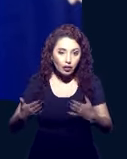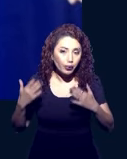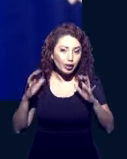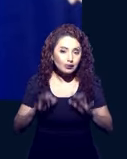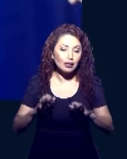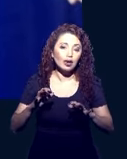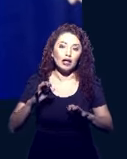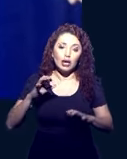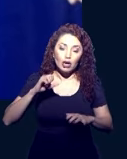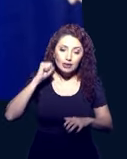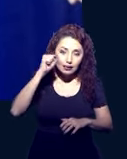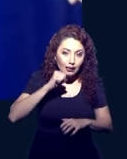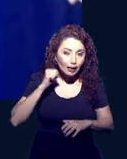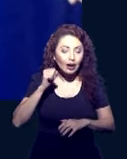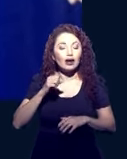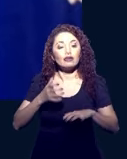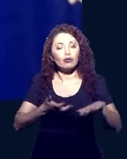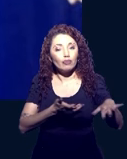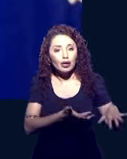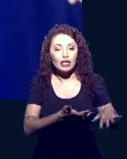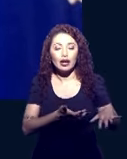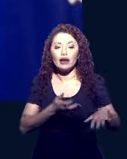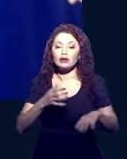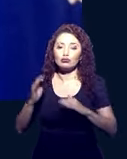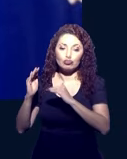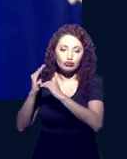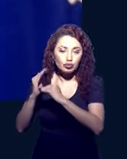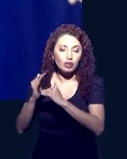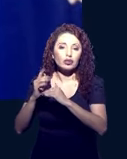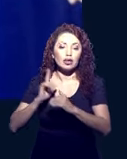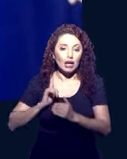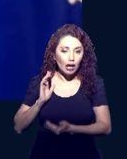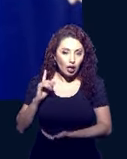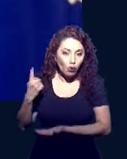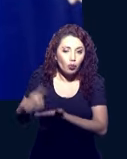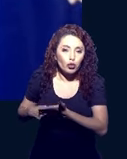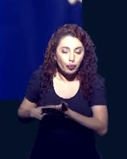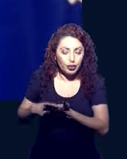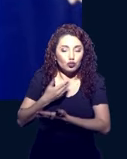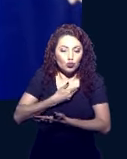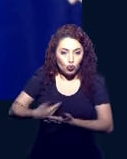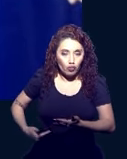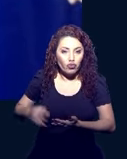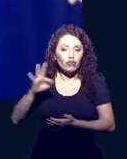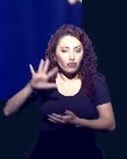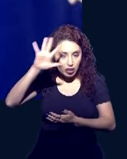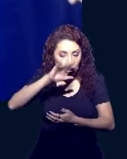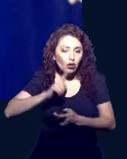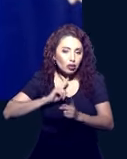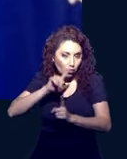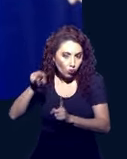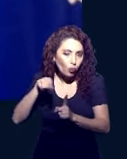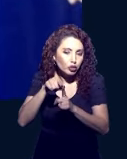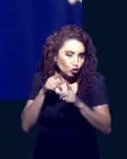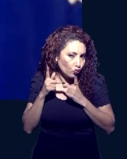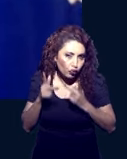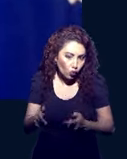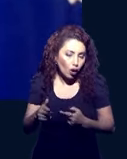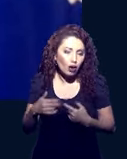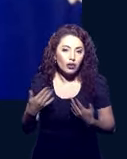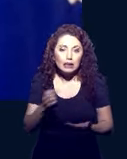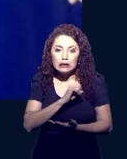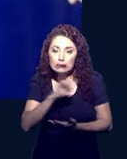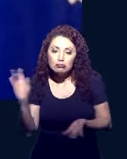e o Congresso Nacional tem compromisso com a agenda do Governo Federal que tenha esse propósito e eventuais